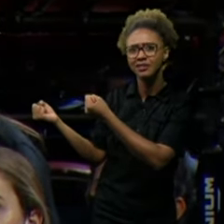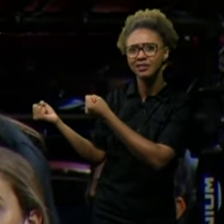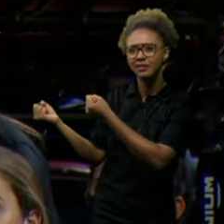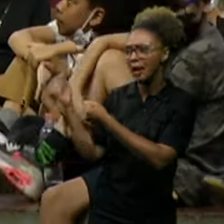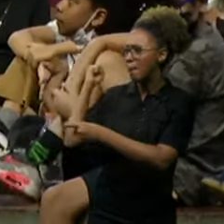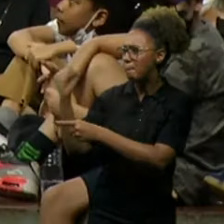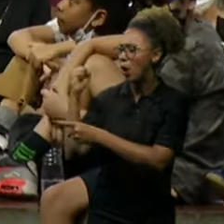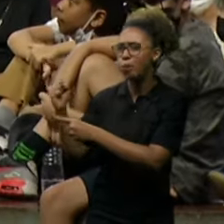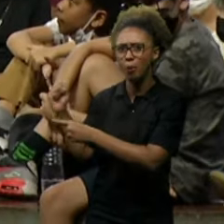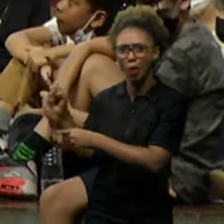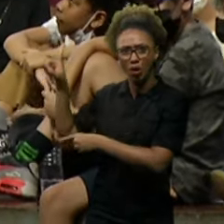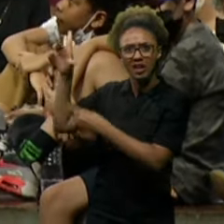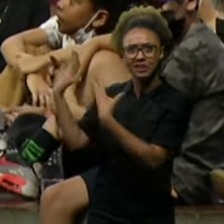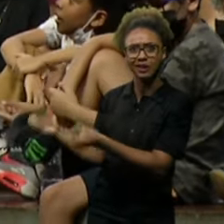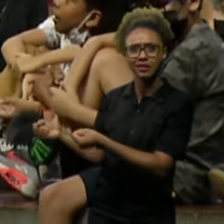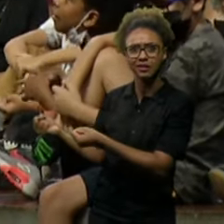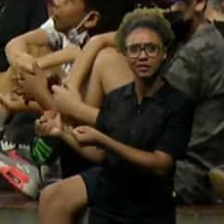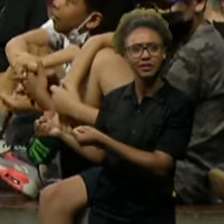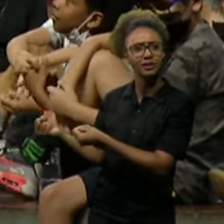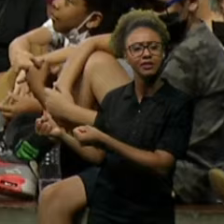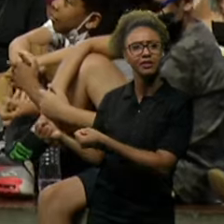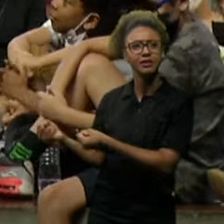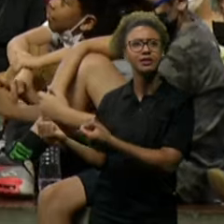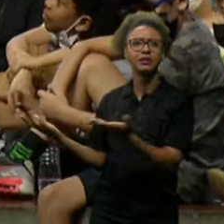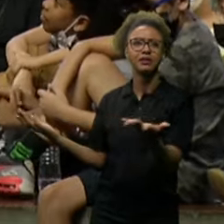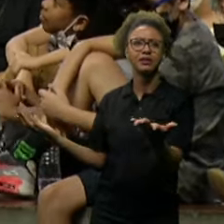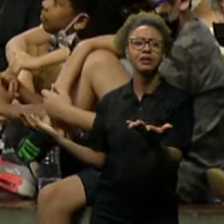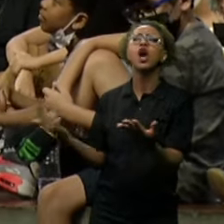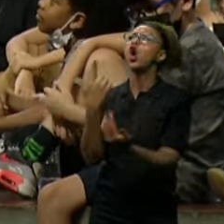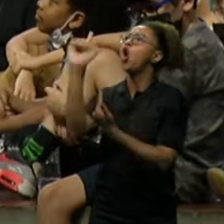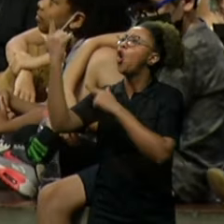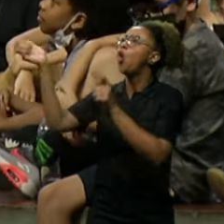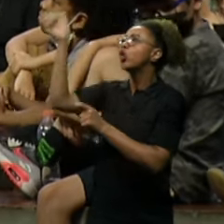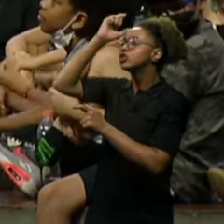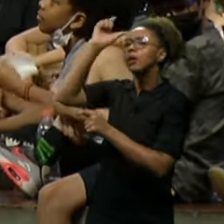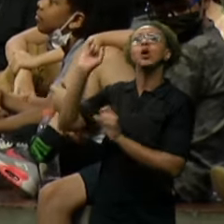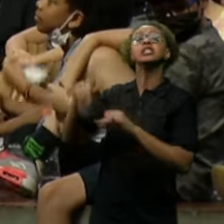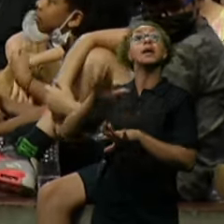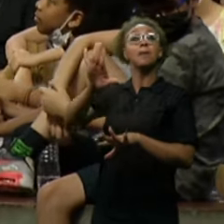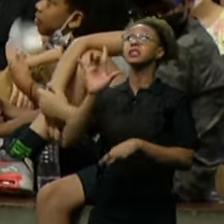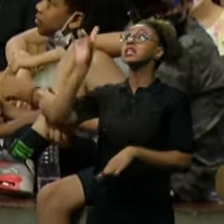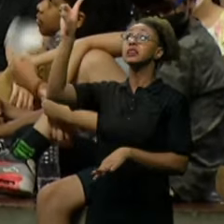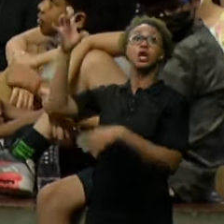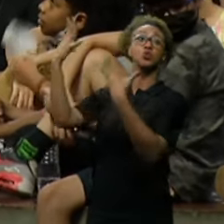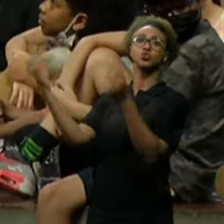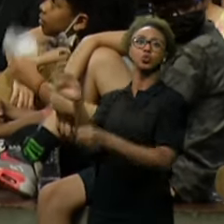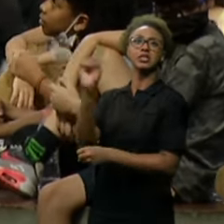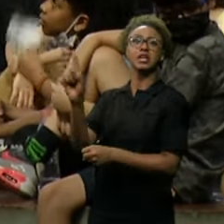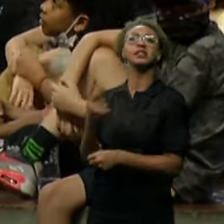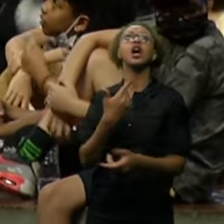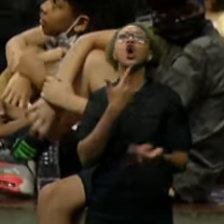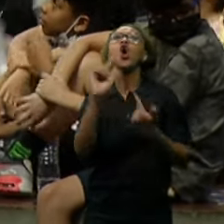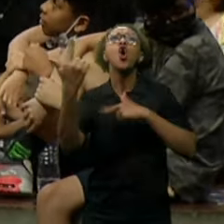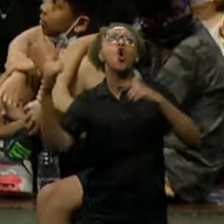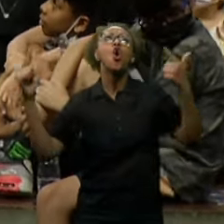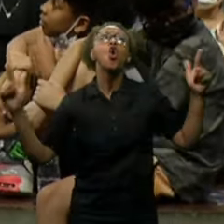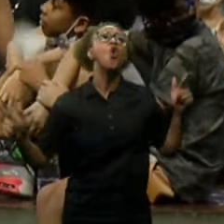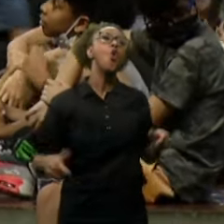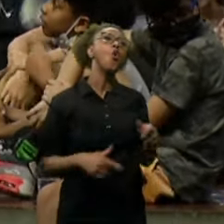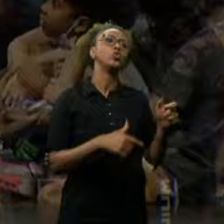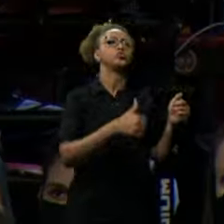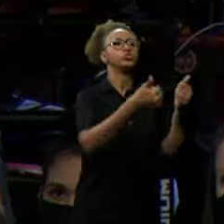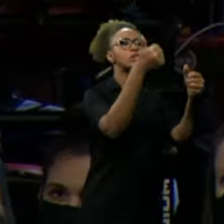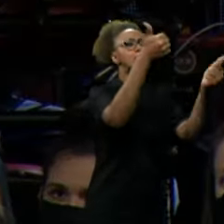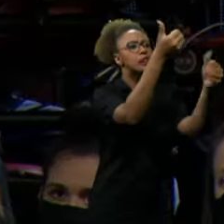assassinato homicídio nosso Deus aceita aí esse astarote asera bahubali nosso Deus todo Deus que tu conhece na carreira por isso que eu amo